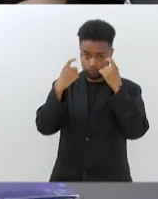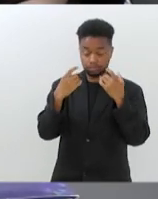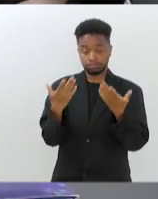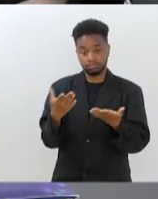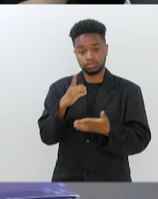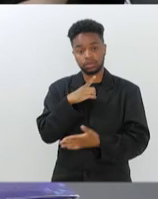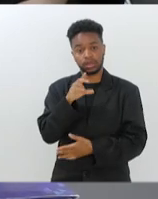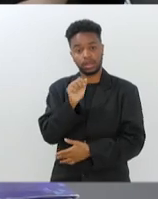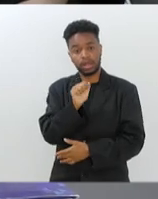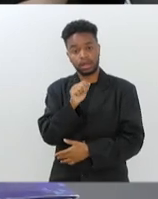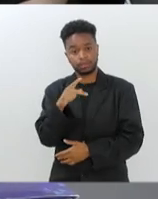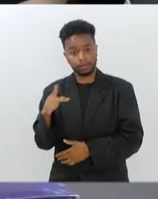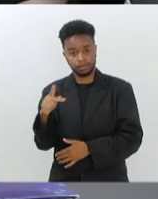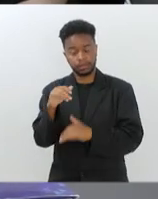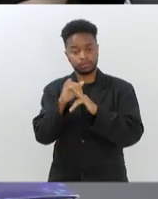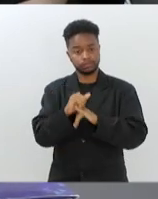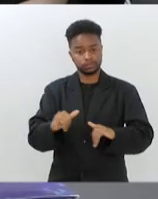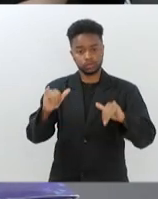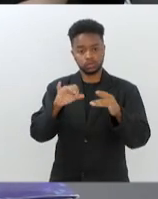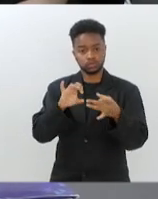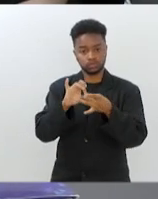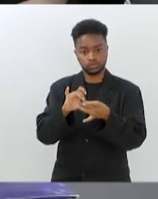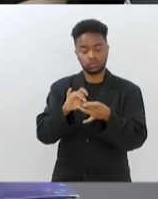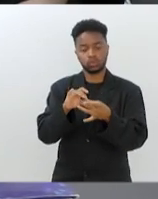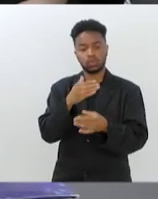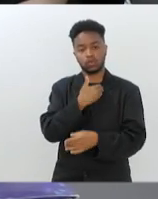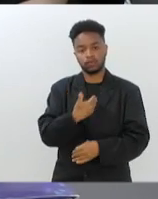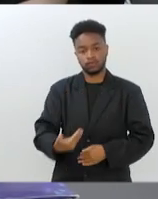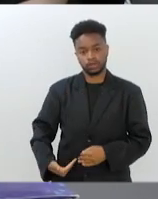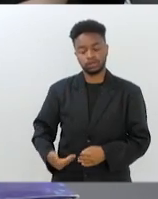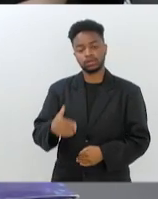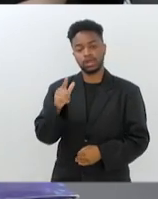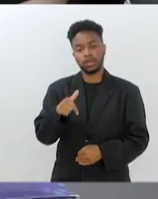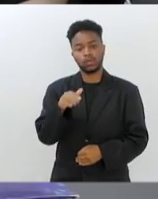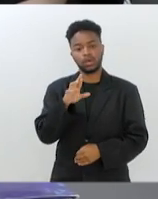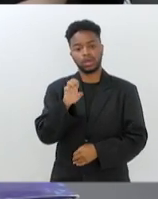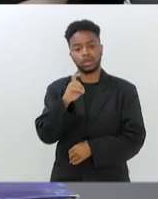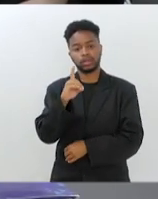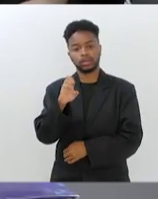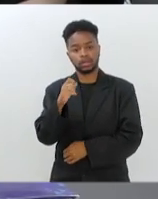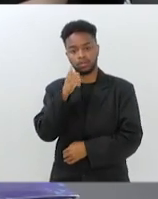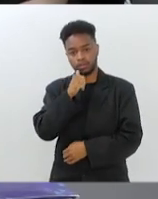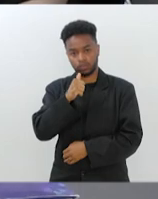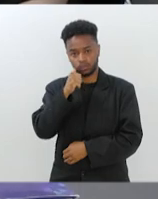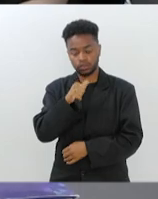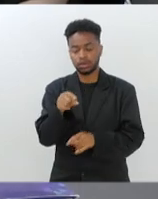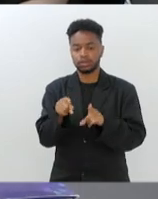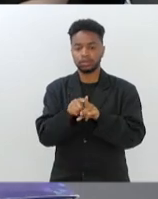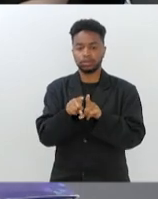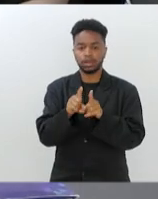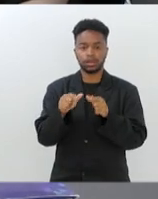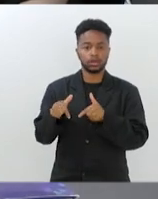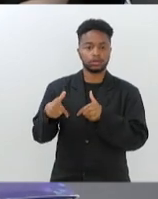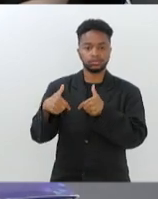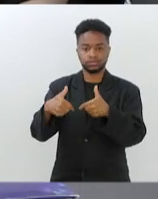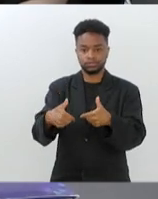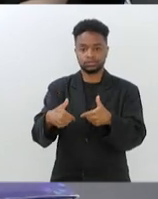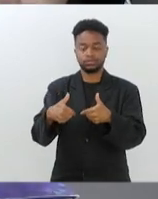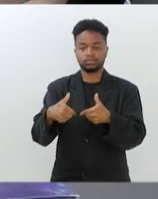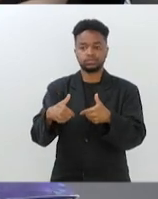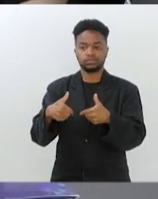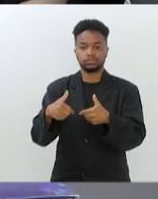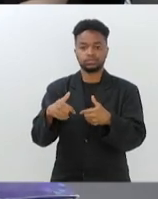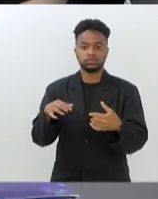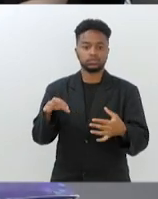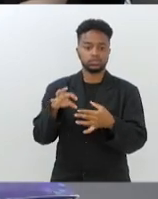aplicativo que foi lançado pelo governo do estado que era uma ferramenta o rede mulher fizemos uma atuação de veiculação